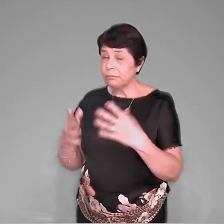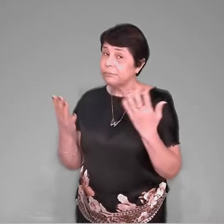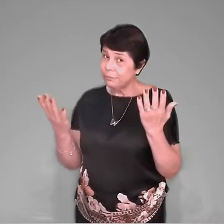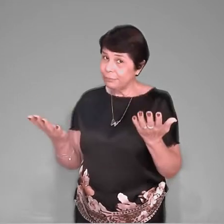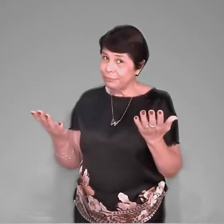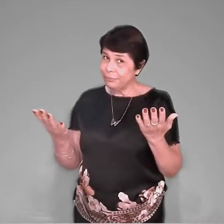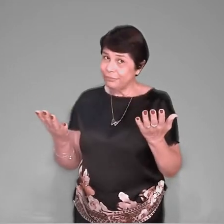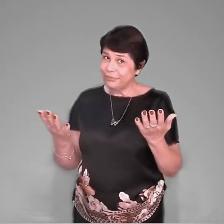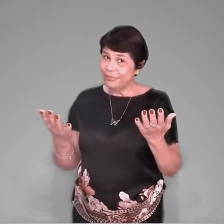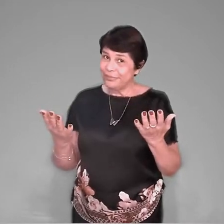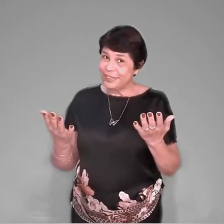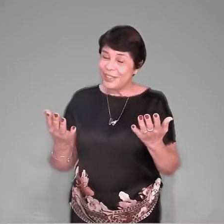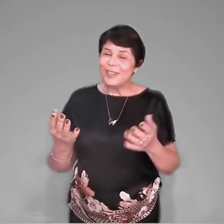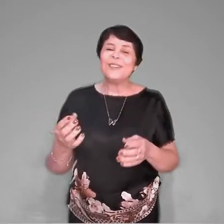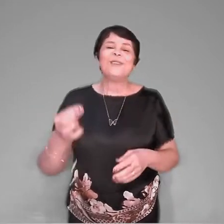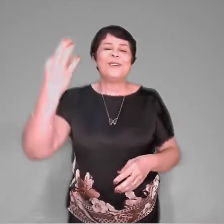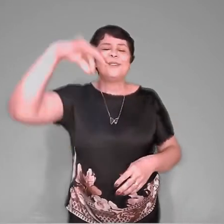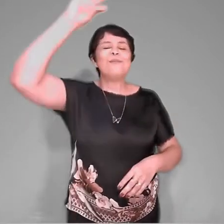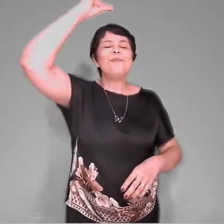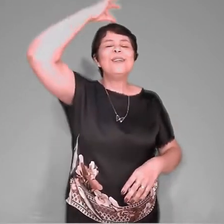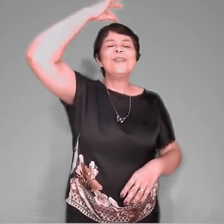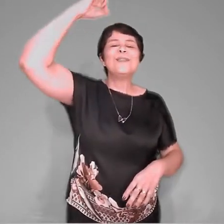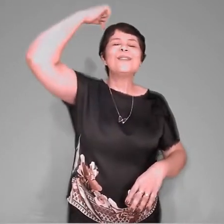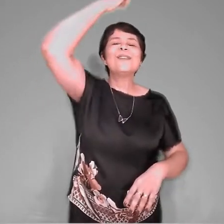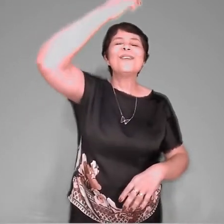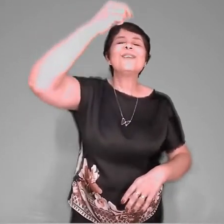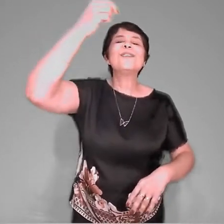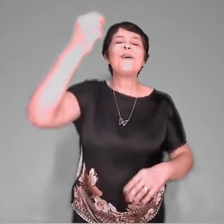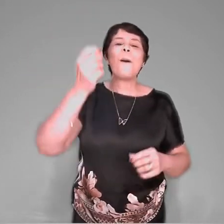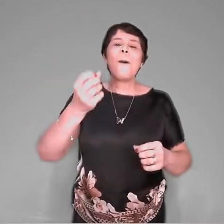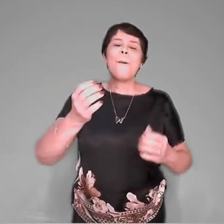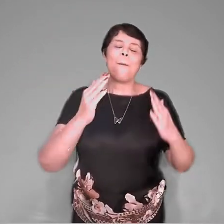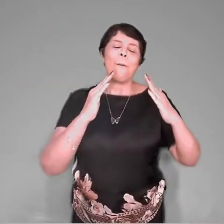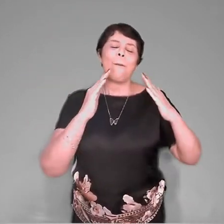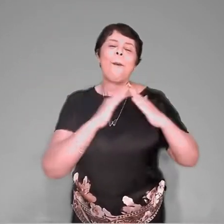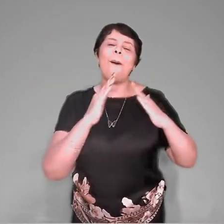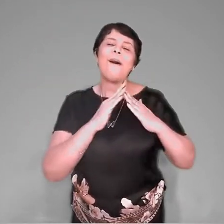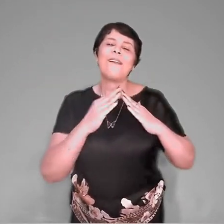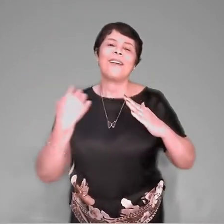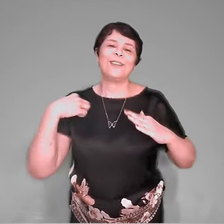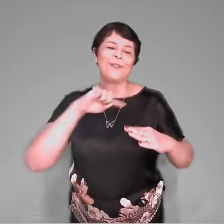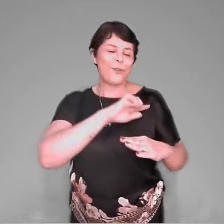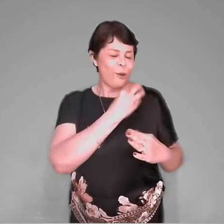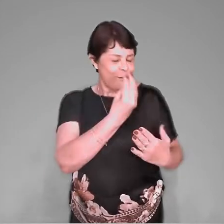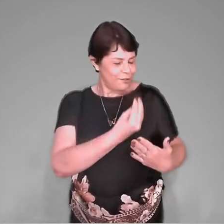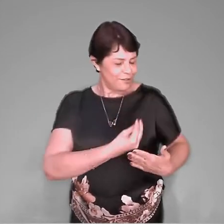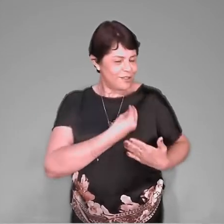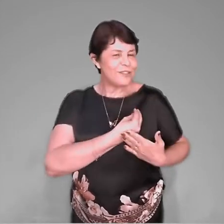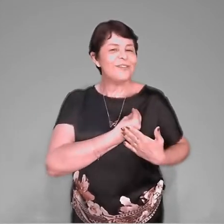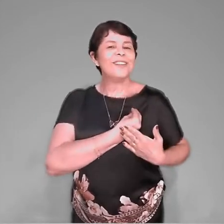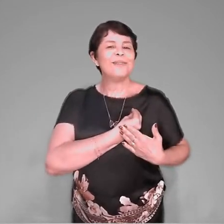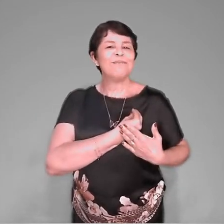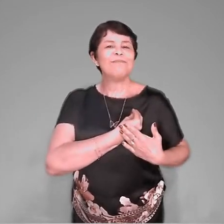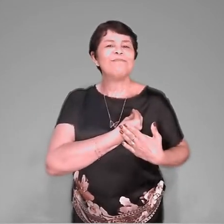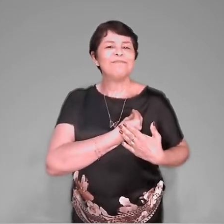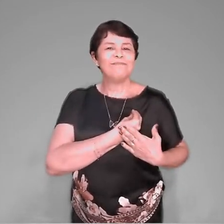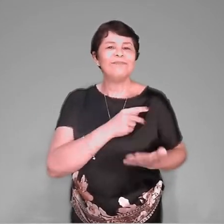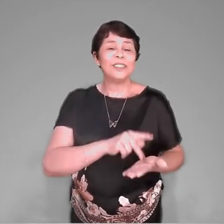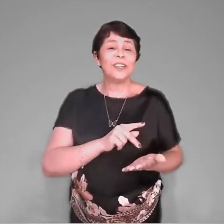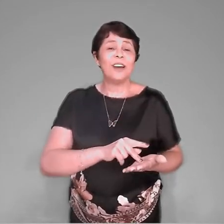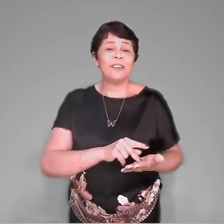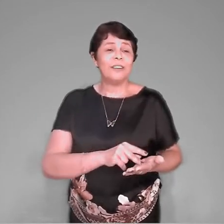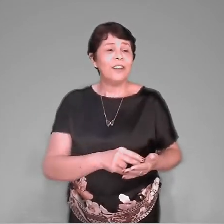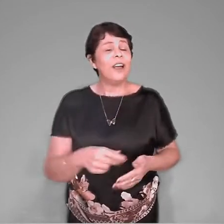Santo viria e permaneceria para sempre convosco. Estou usando uma metáfora. Vai lá no templo agora,